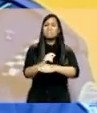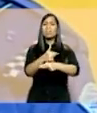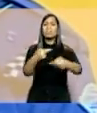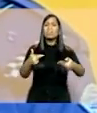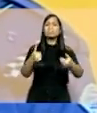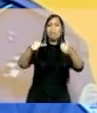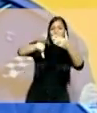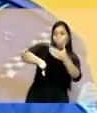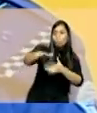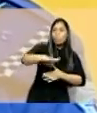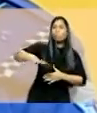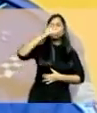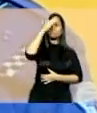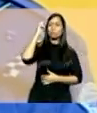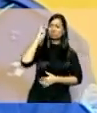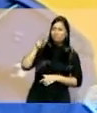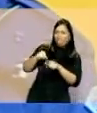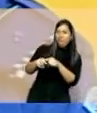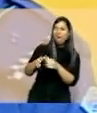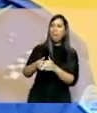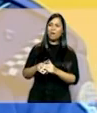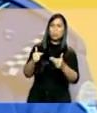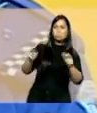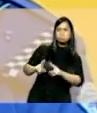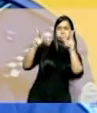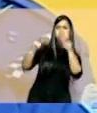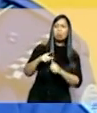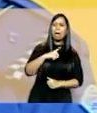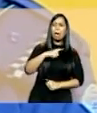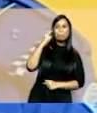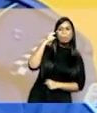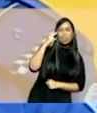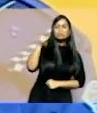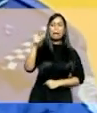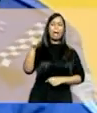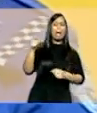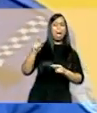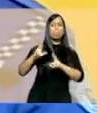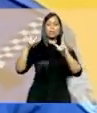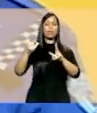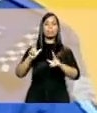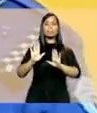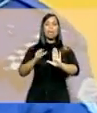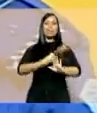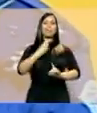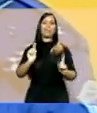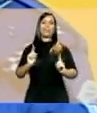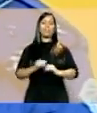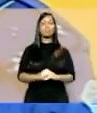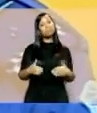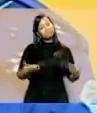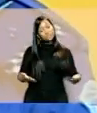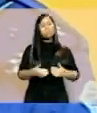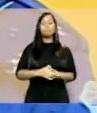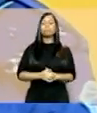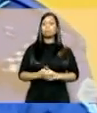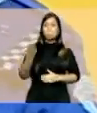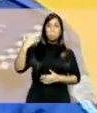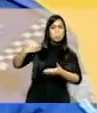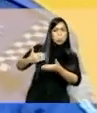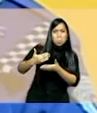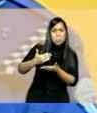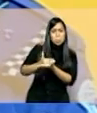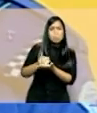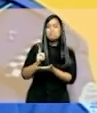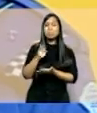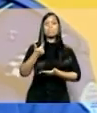defeitos dos outros, começa a enxergar nos outros algo diferente do que eles pensam e que nem vivem, na verdade. Entendi. Então, no tempo que eu comecei, não existia